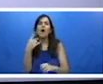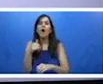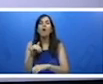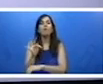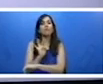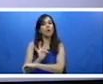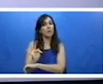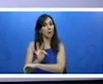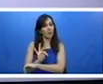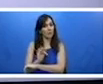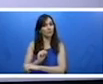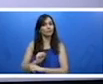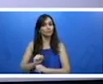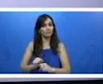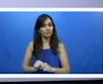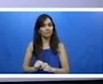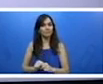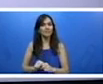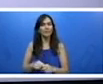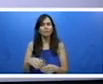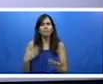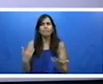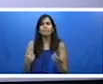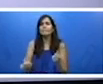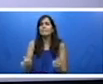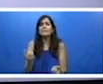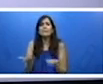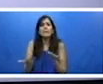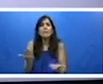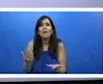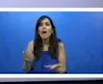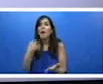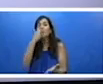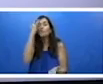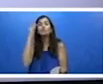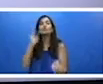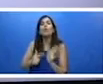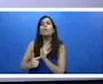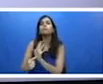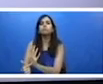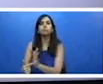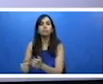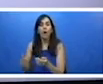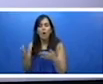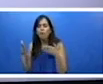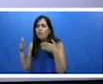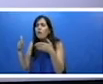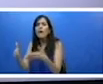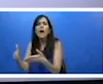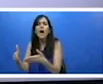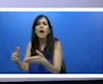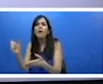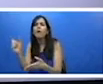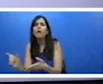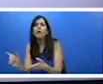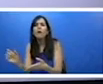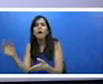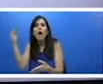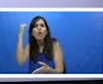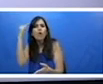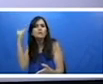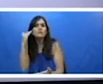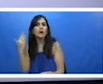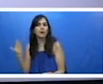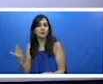público-alvo. Depende para quem será escrita essa resenha. Qual o público-alvo? É para adolescentes? Então, a linguagem